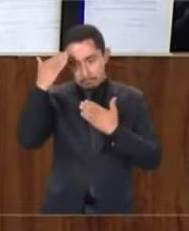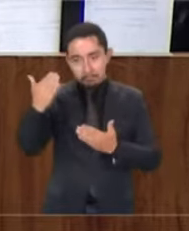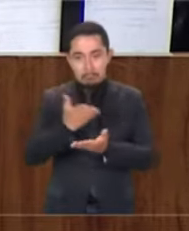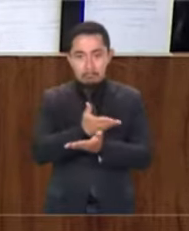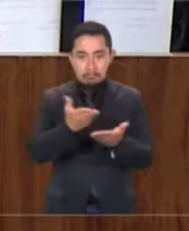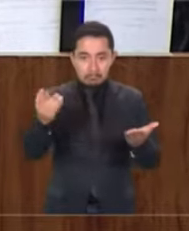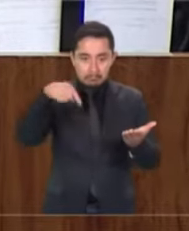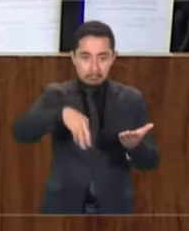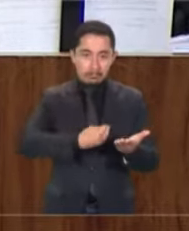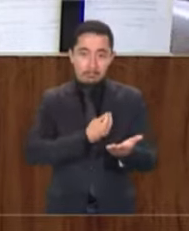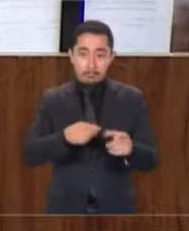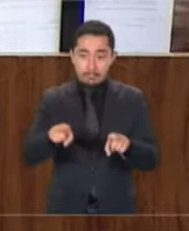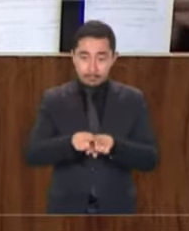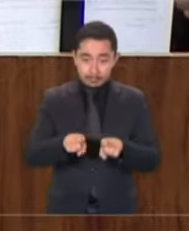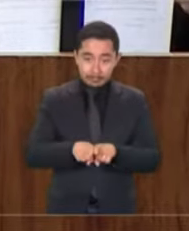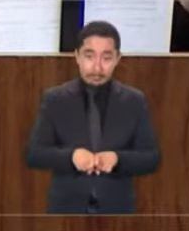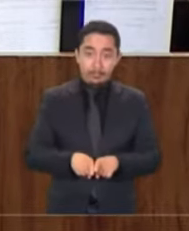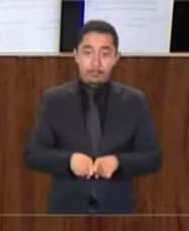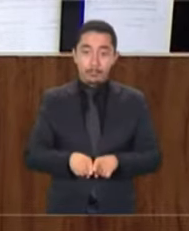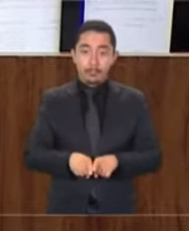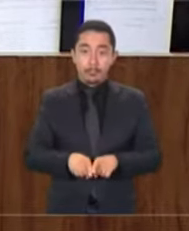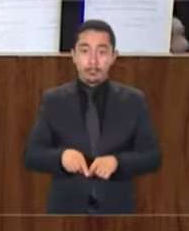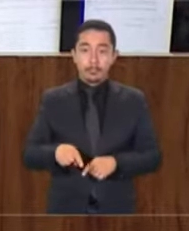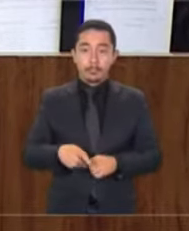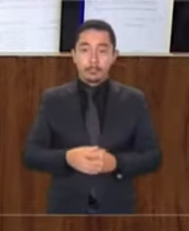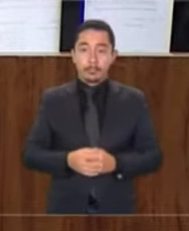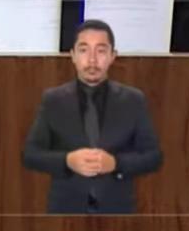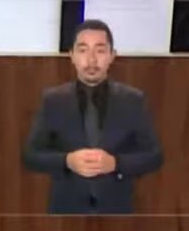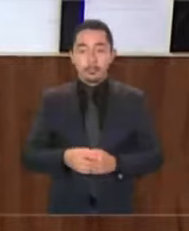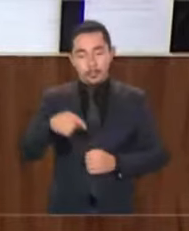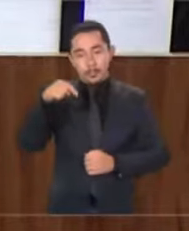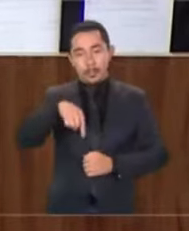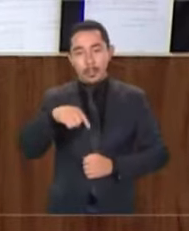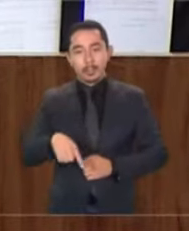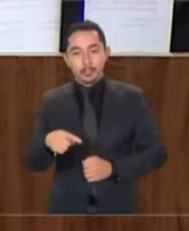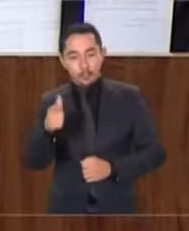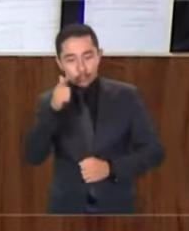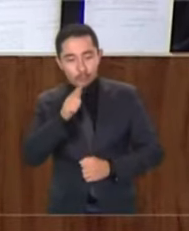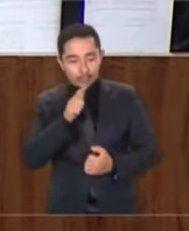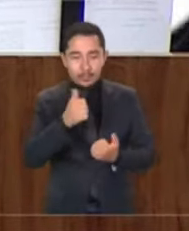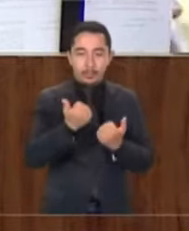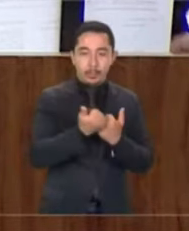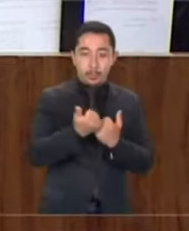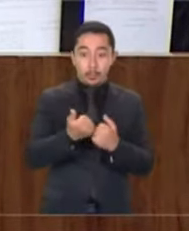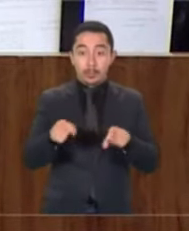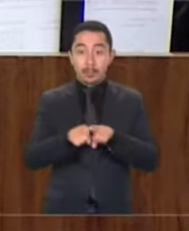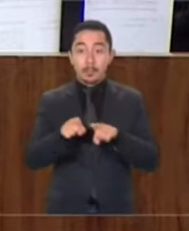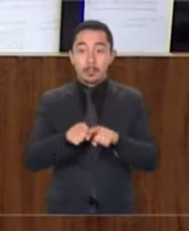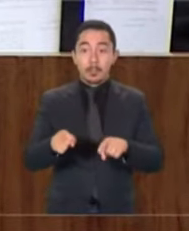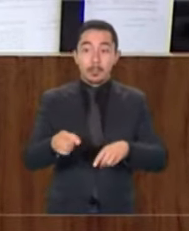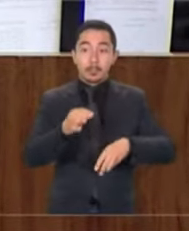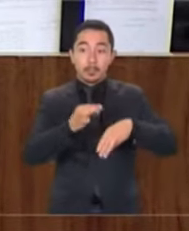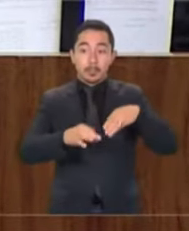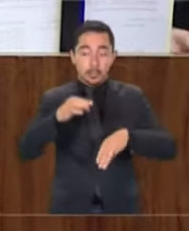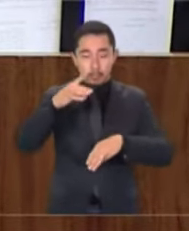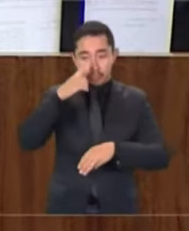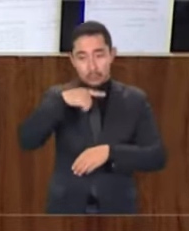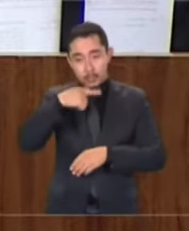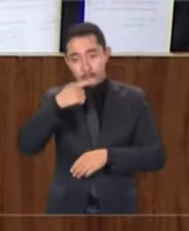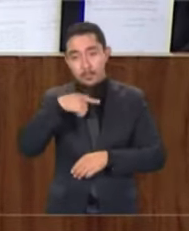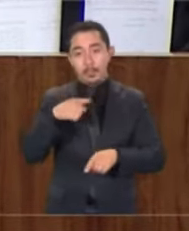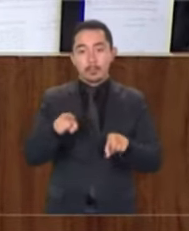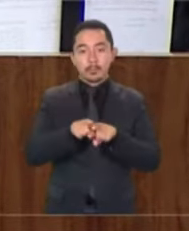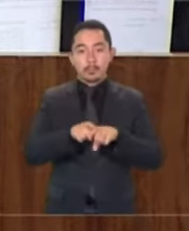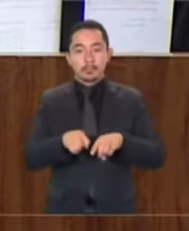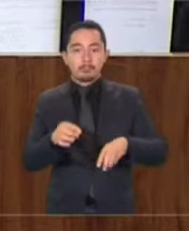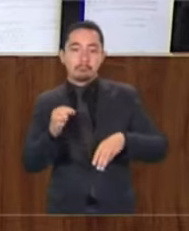presença honrosa e a participação do nosso decano do Supremo Tribunal Federal, o ministro Gilmar Mendes, da ministra substituta Edilene